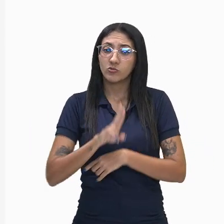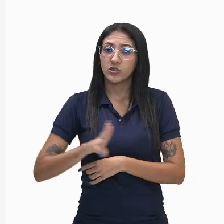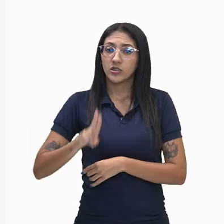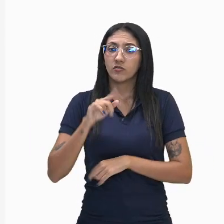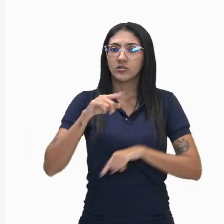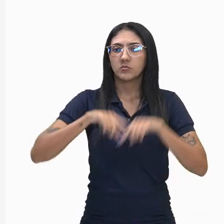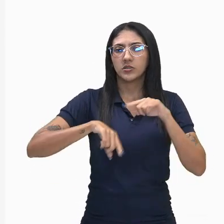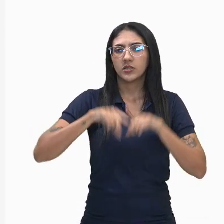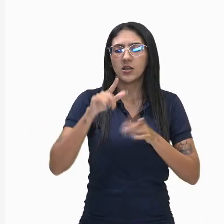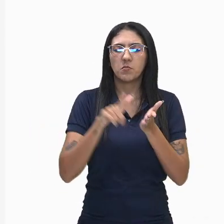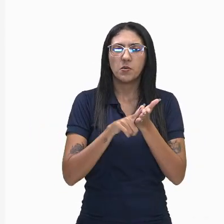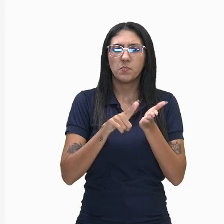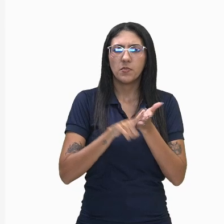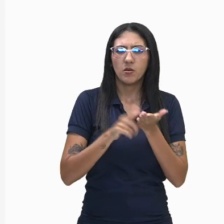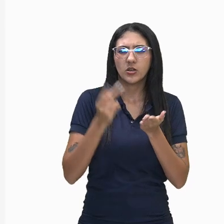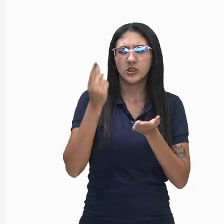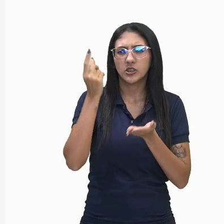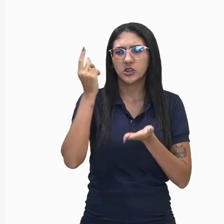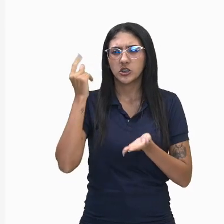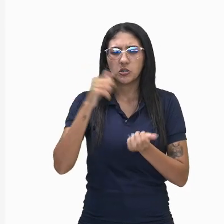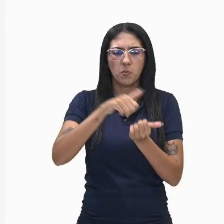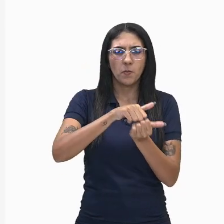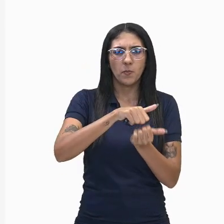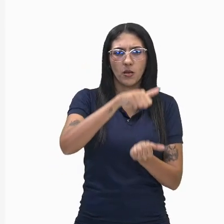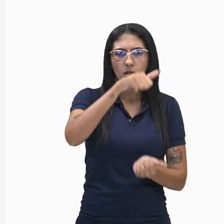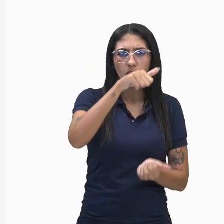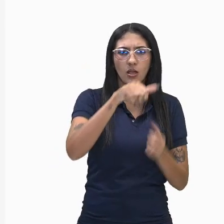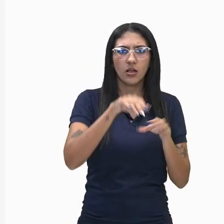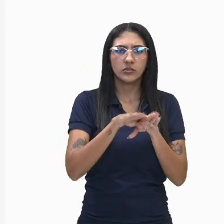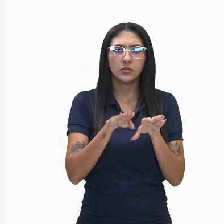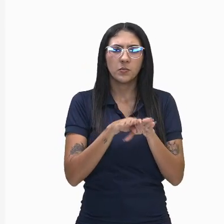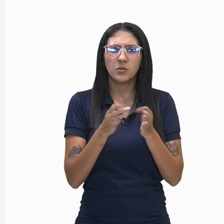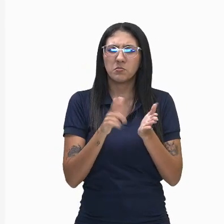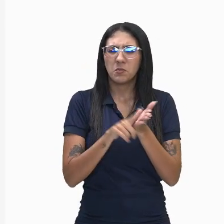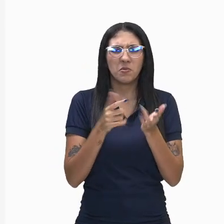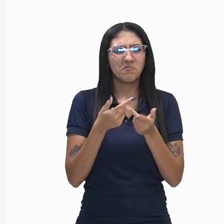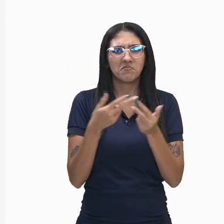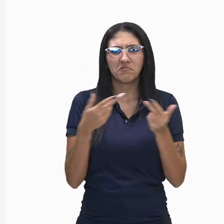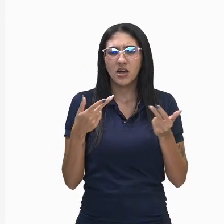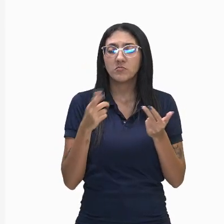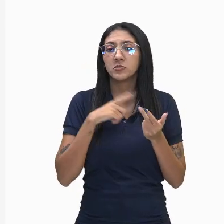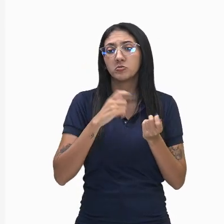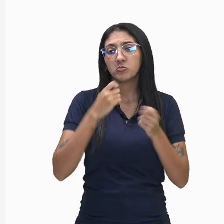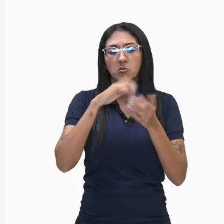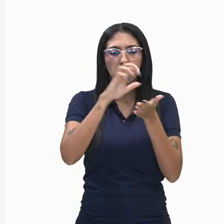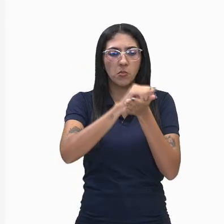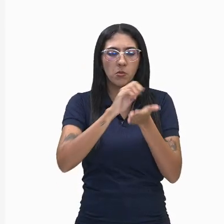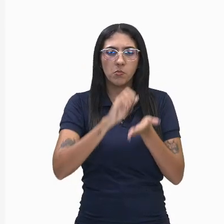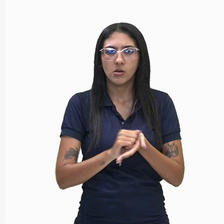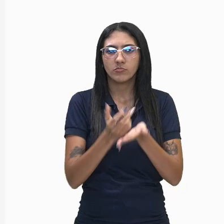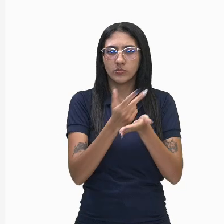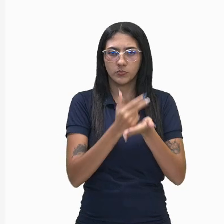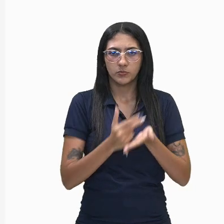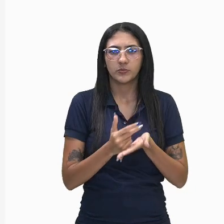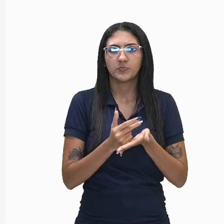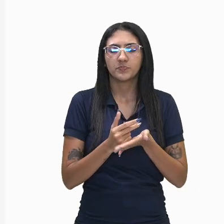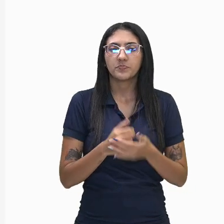como papiro, pergaminho e papel para registrar informações. E aqui na